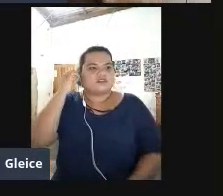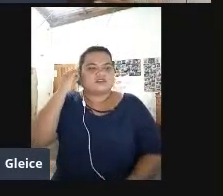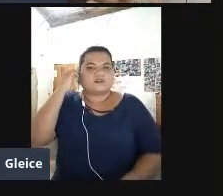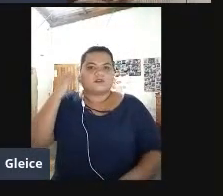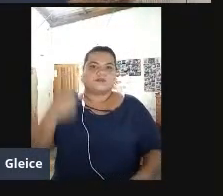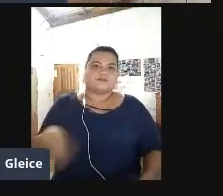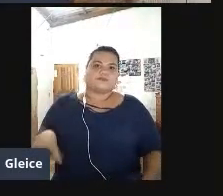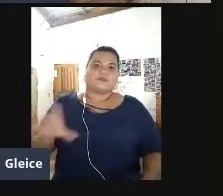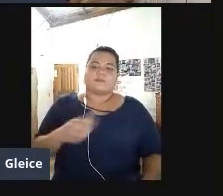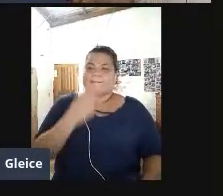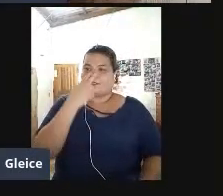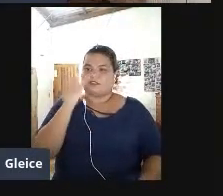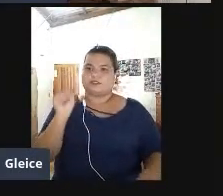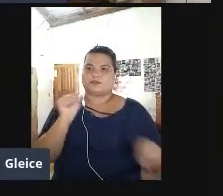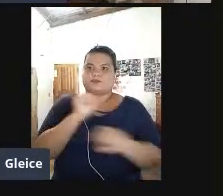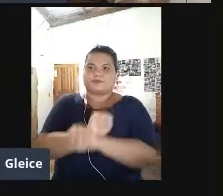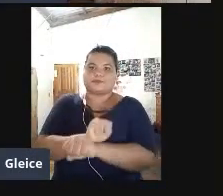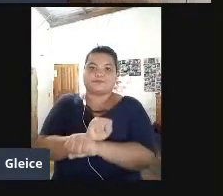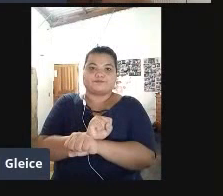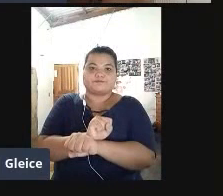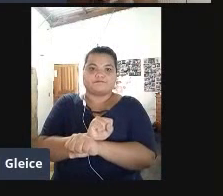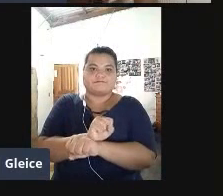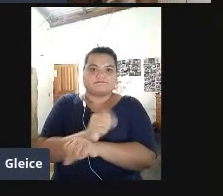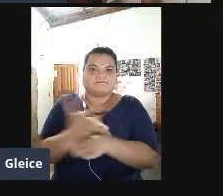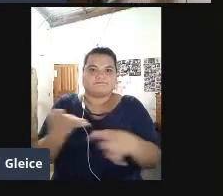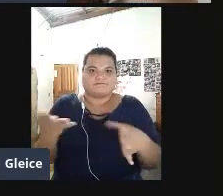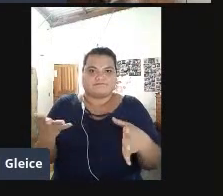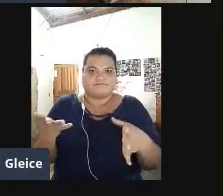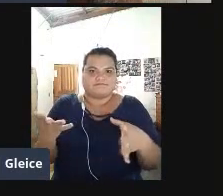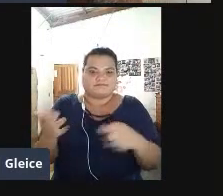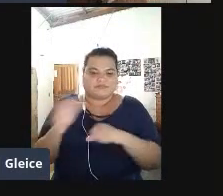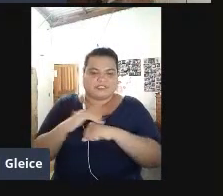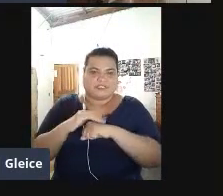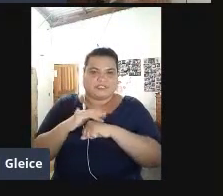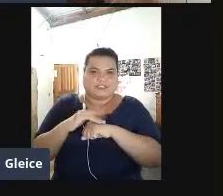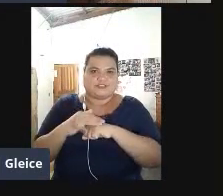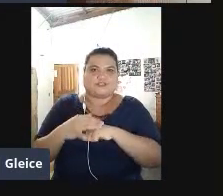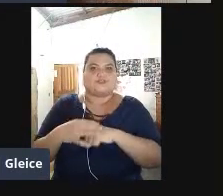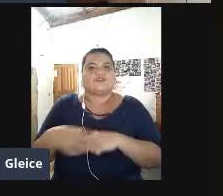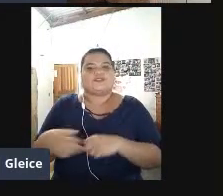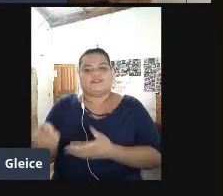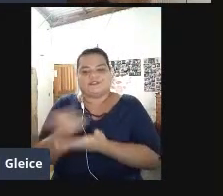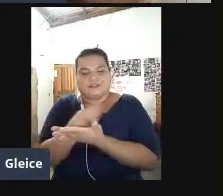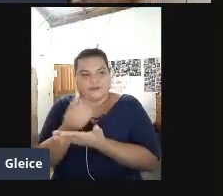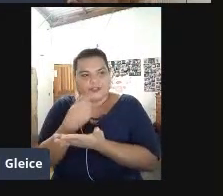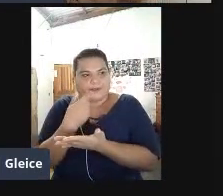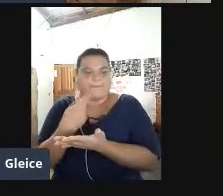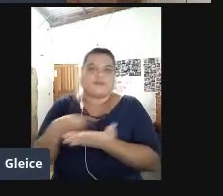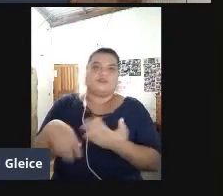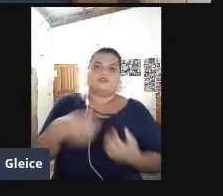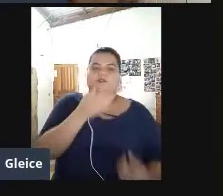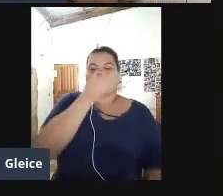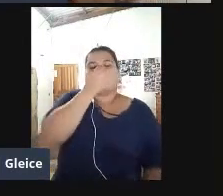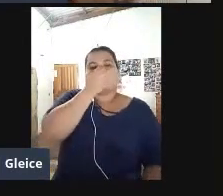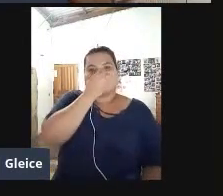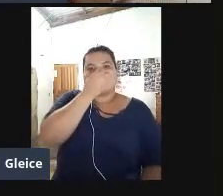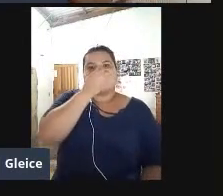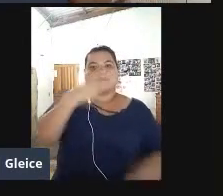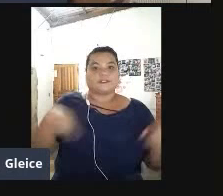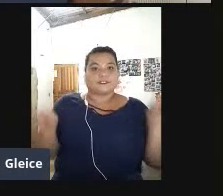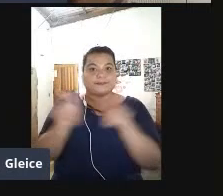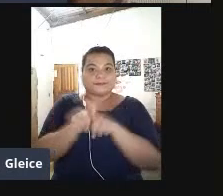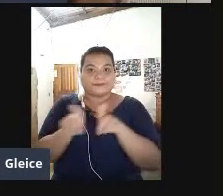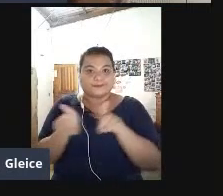estático, entregue, que ele está sendo invadido e mantido por drogas, por ventilador e por outros recursos